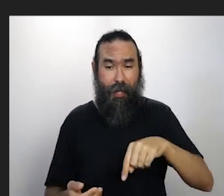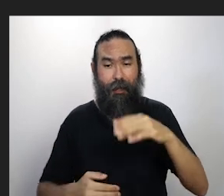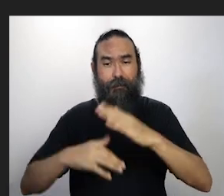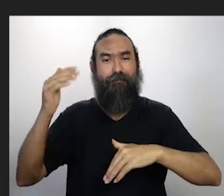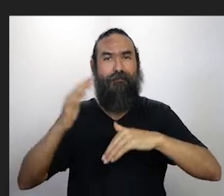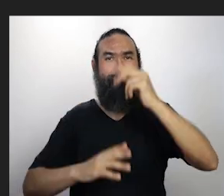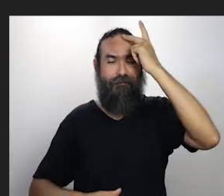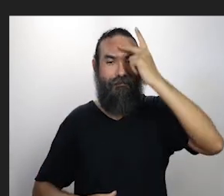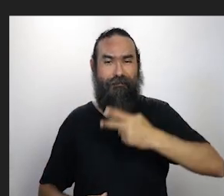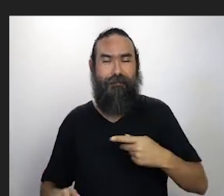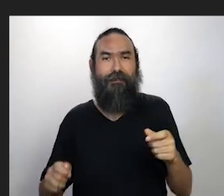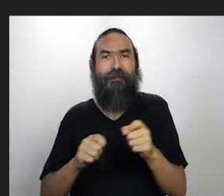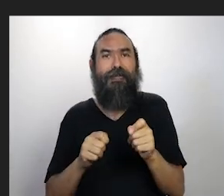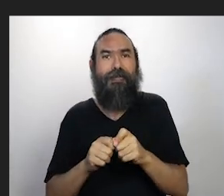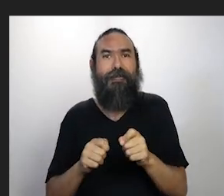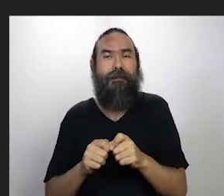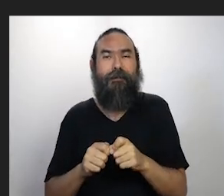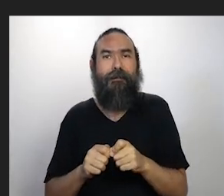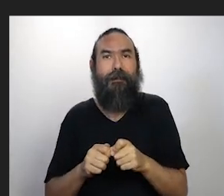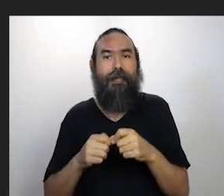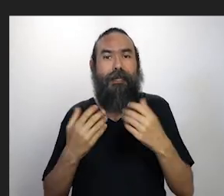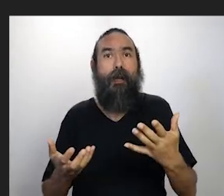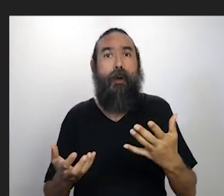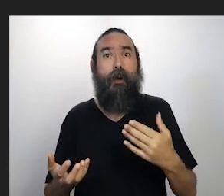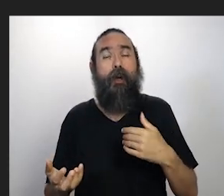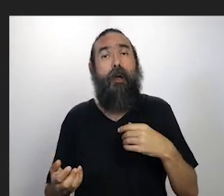Então, aceito sugestões de como